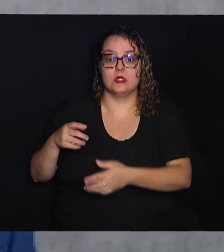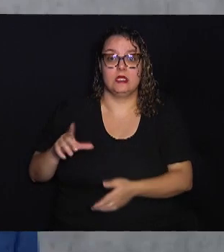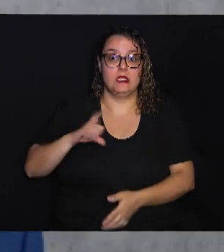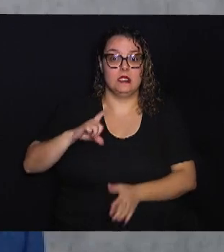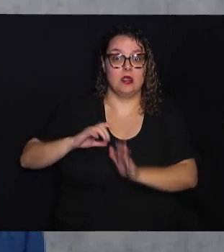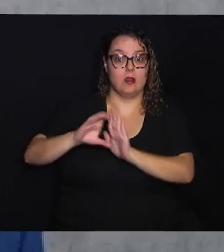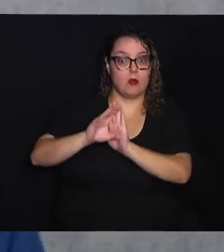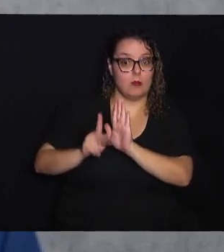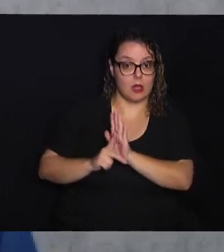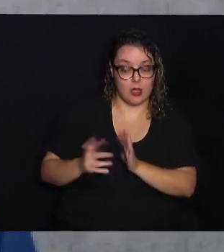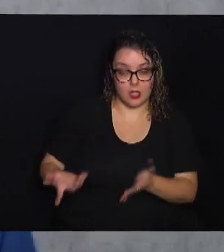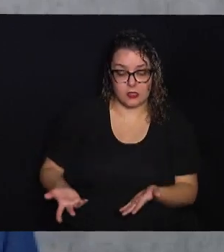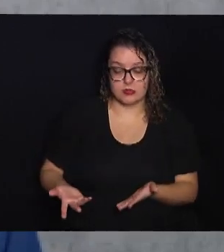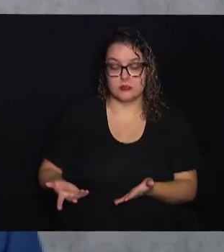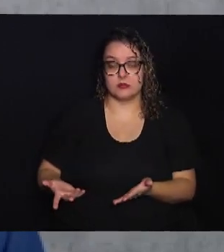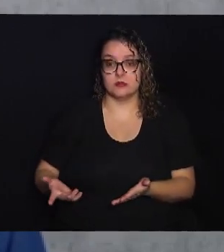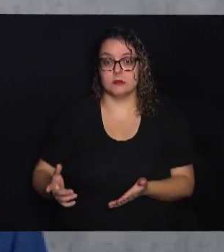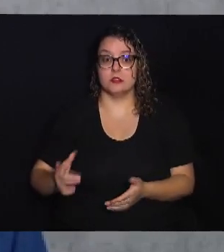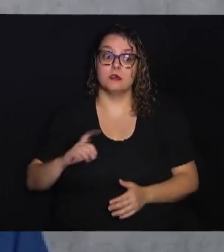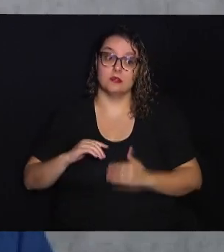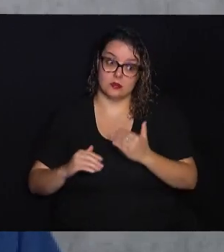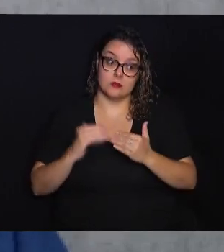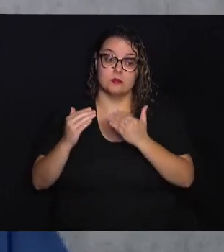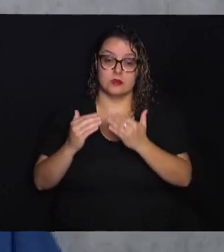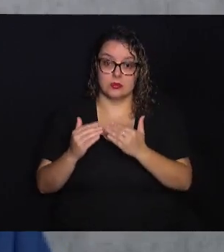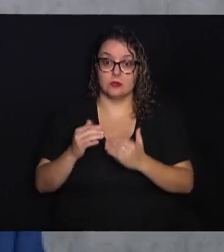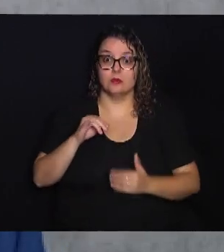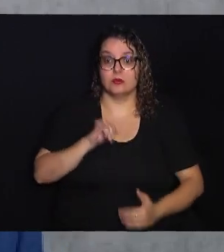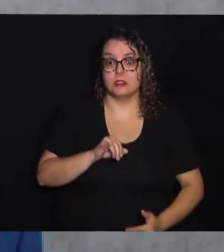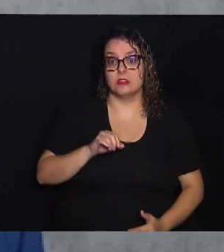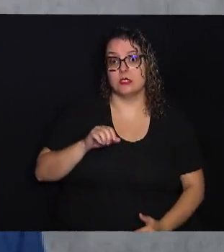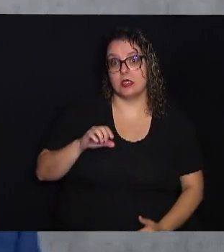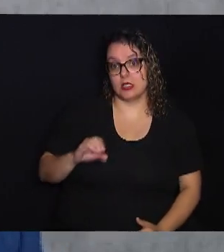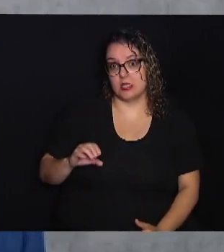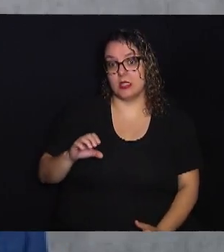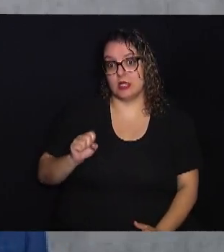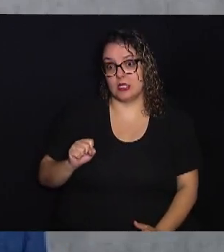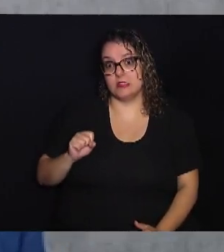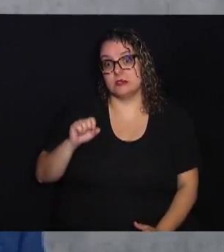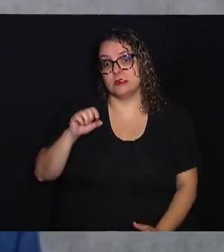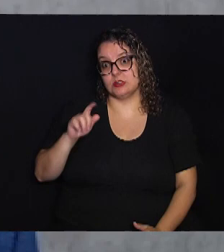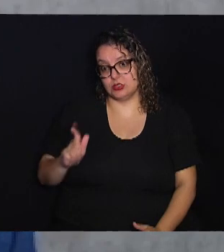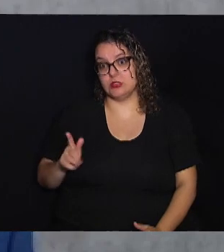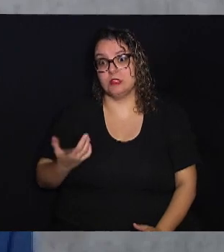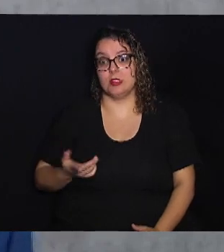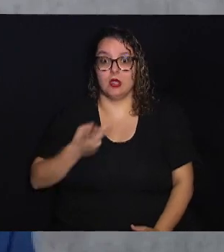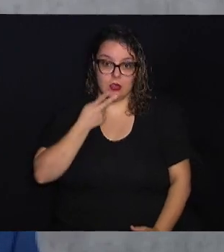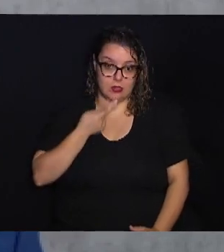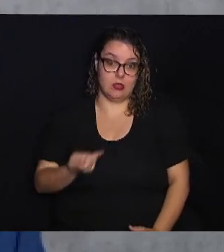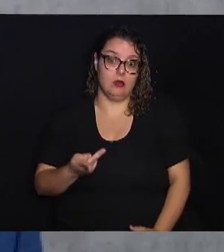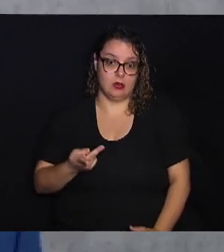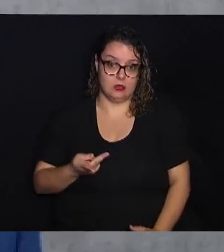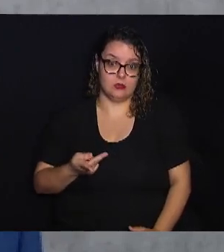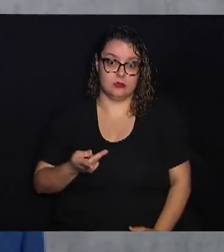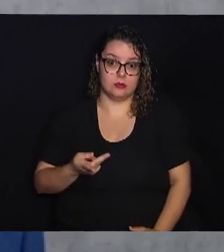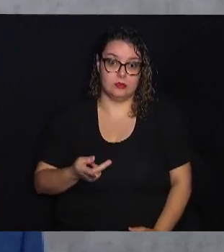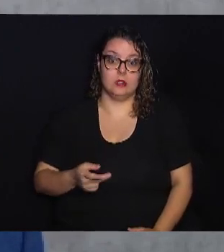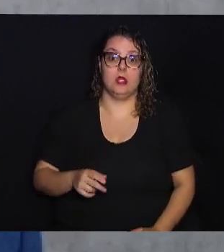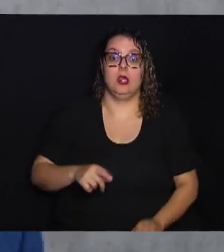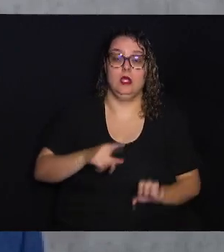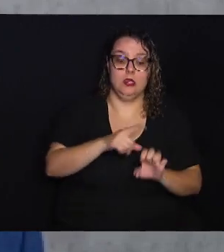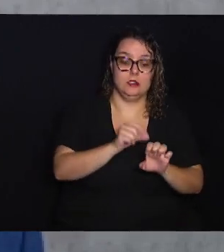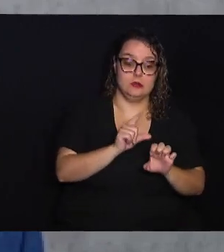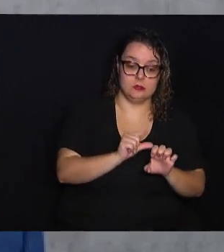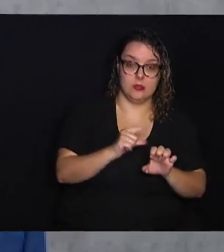negócios que ela executa? Tem o compliance? Então, isso acaba envolvendo o ISD. Então, é muito importante. Aí, volto